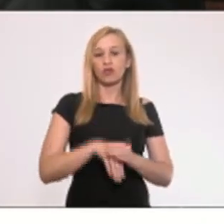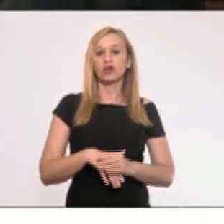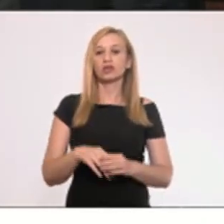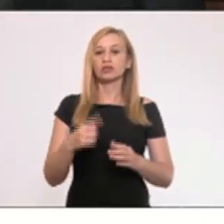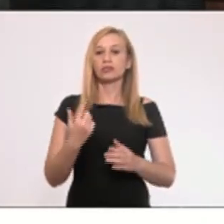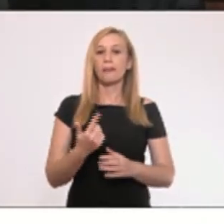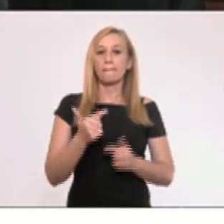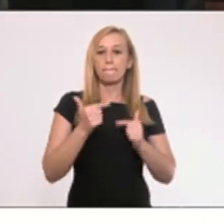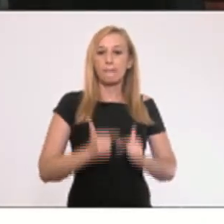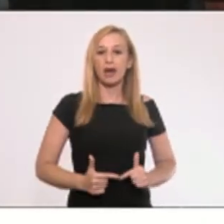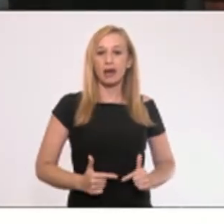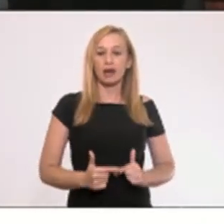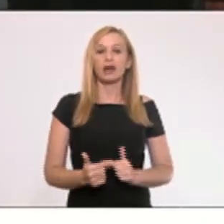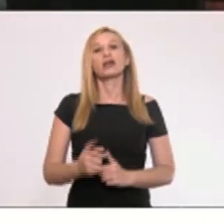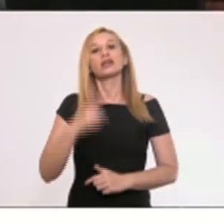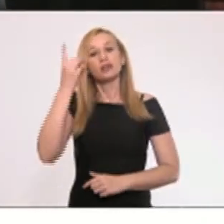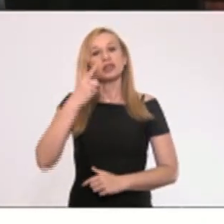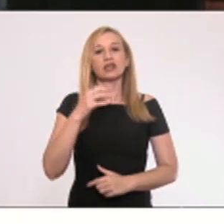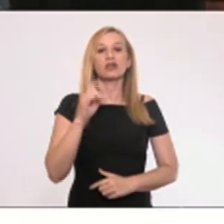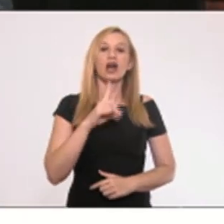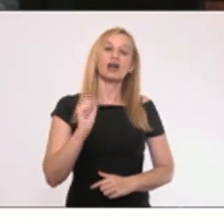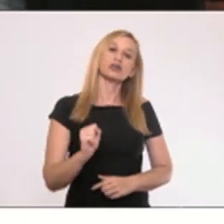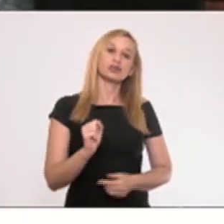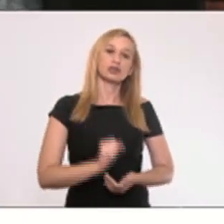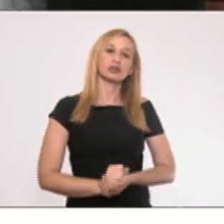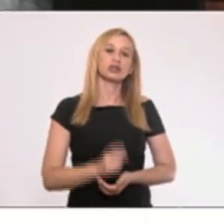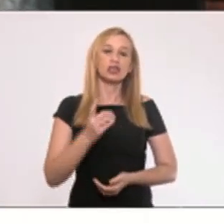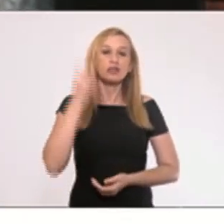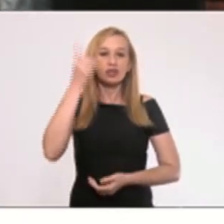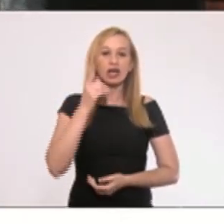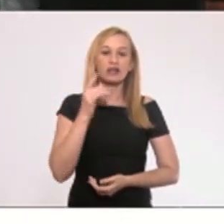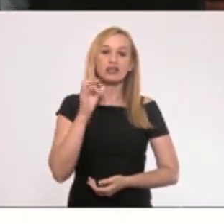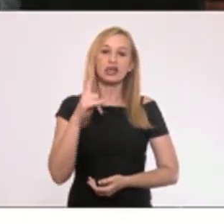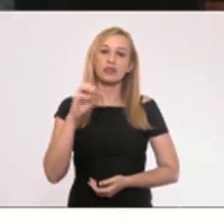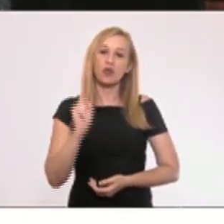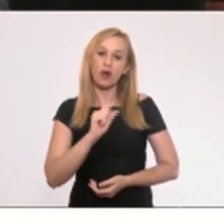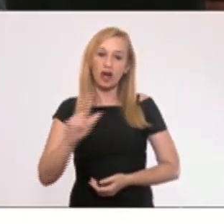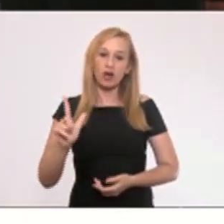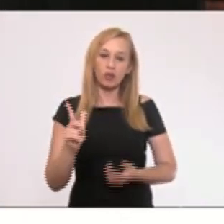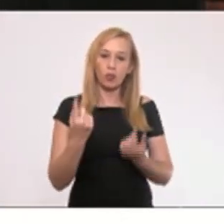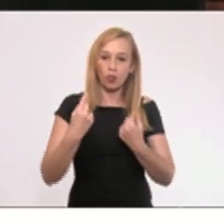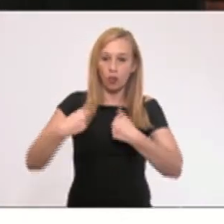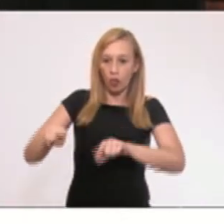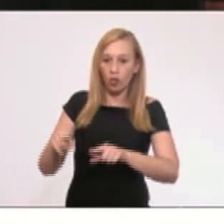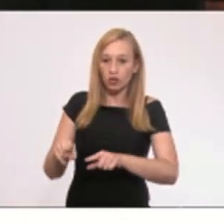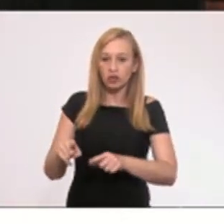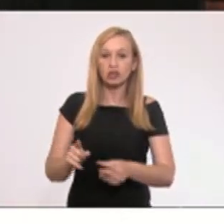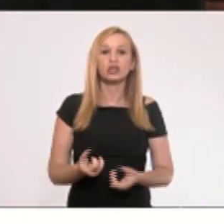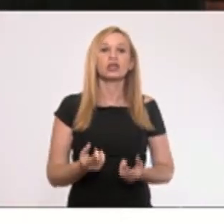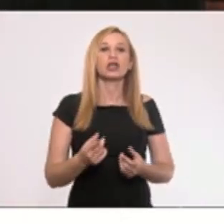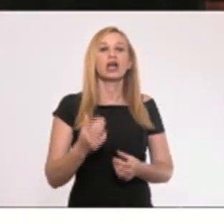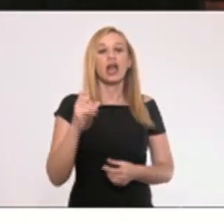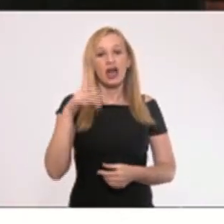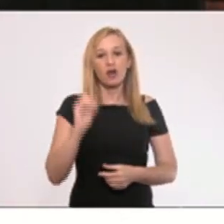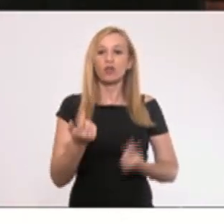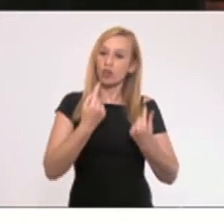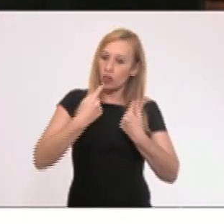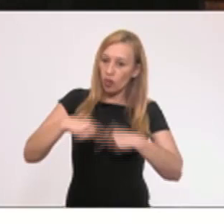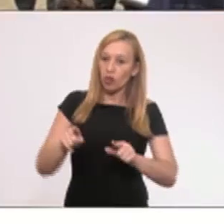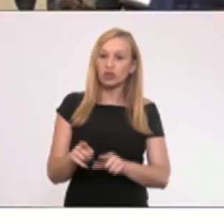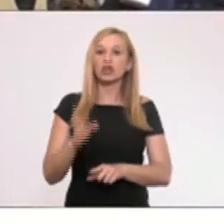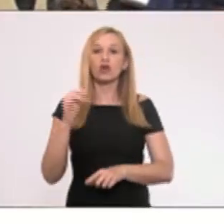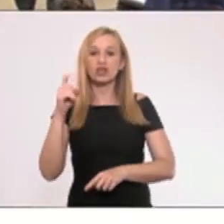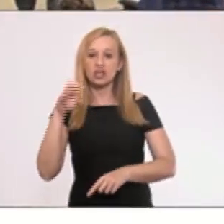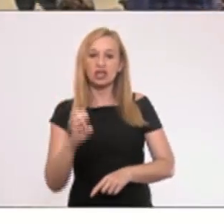Carlos Caiado. O novo se abstém. Deputado Samuel Malafaia contra. Léo Vieira contra.